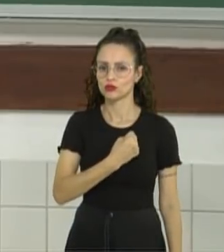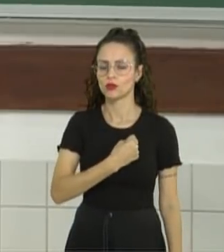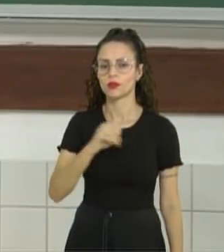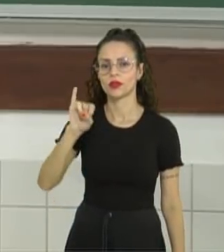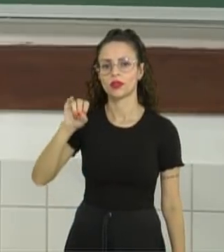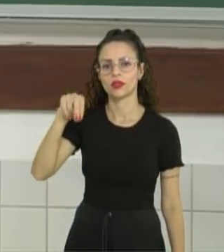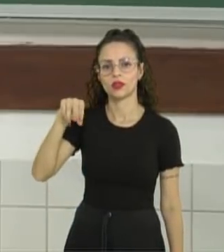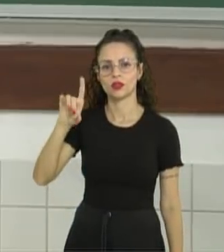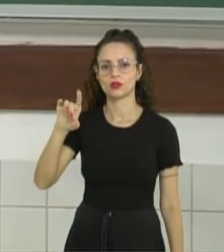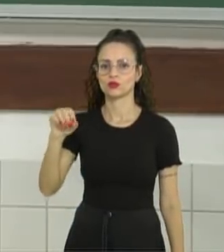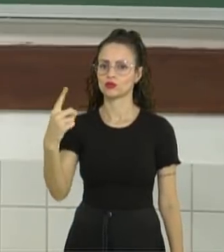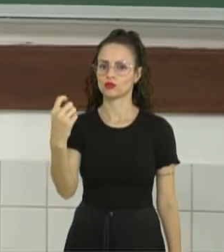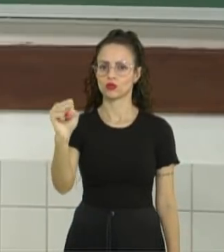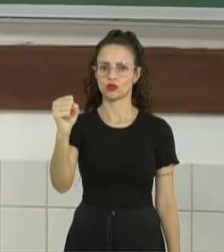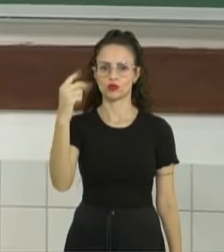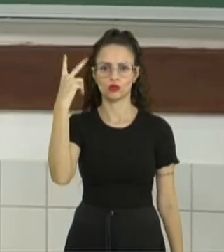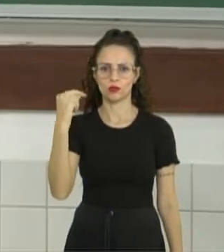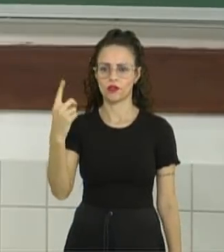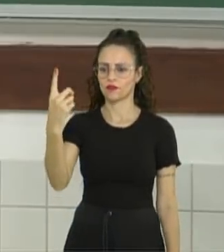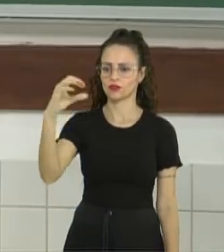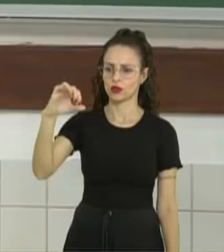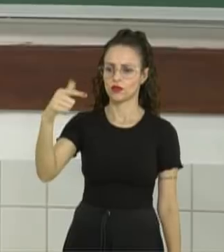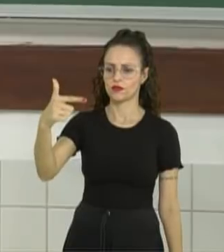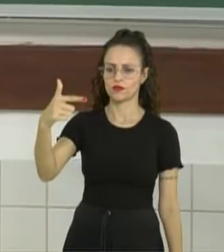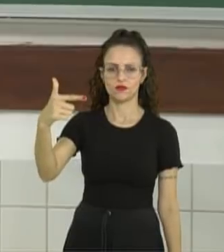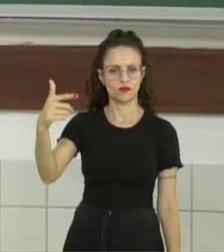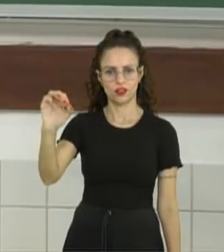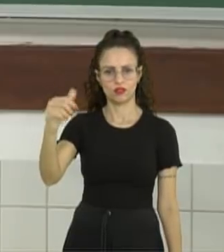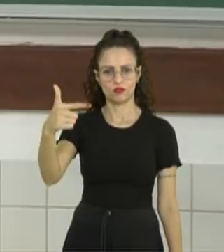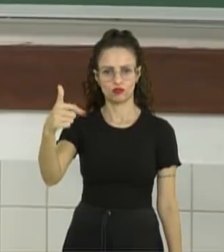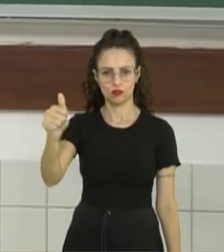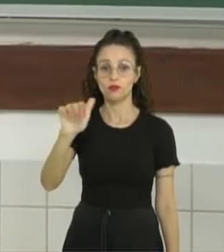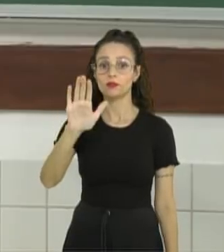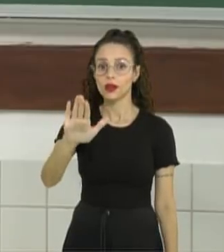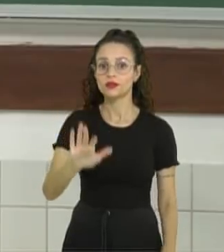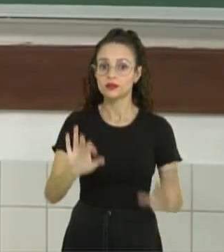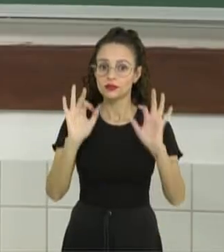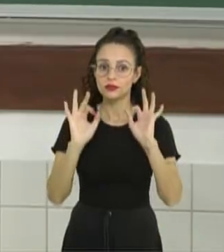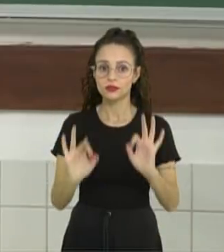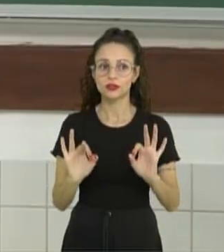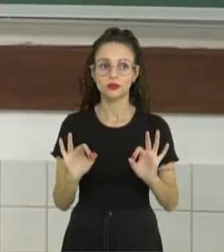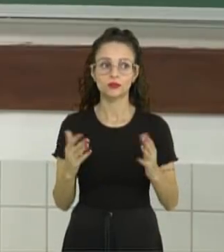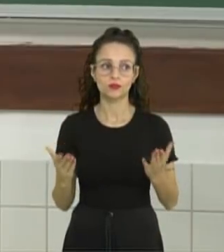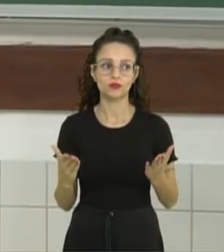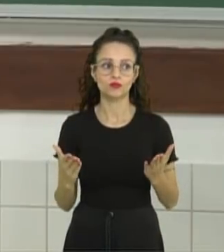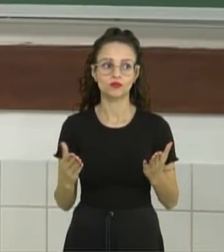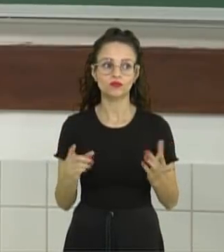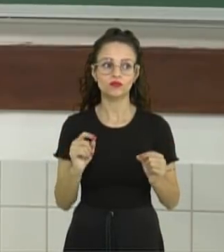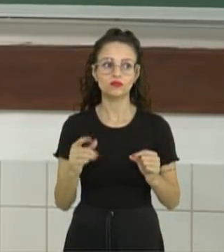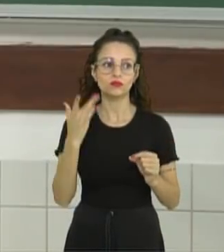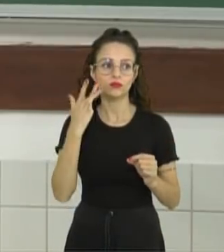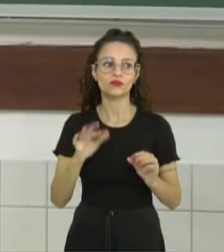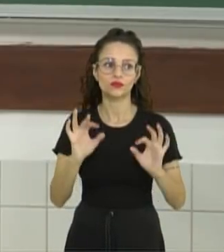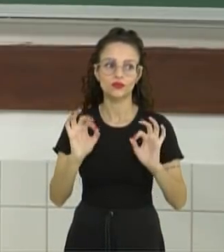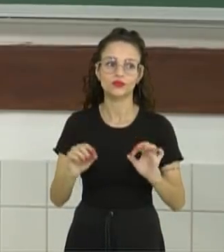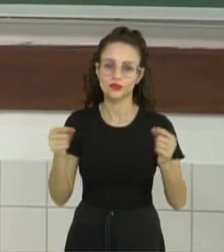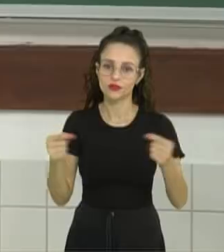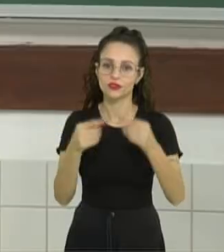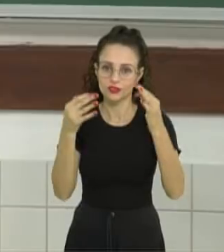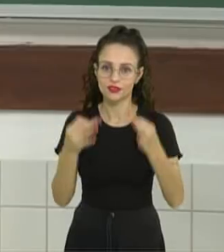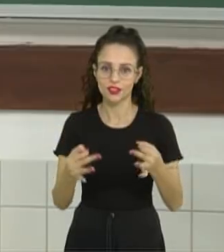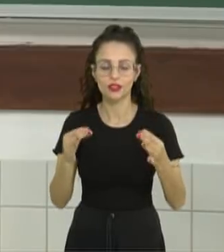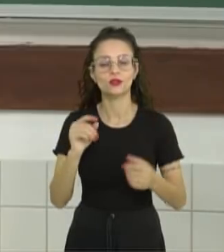né? 18, escrever 18, normal, assim, 19, 20, 21. Mas o correto, ou não sei o que é considerado a ideia de correto, até